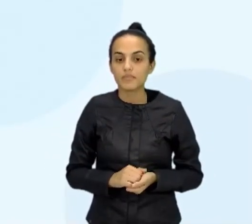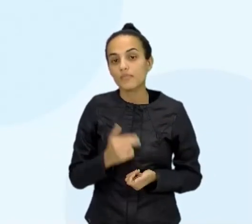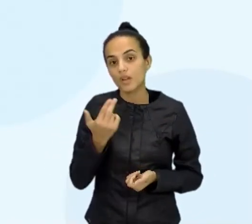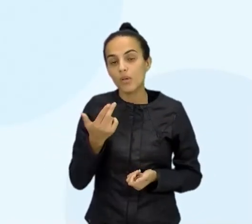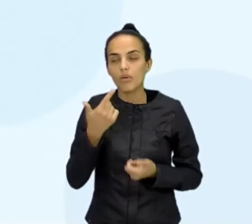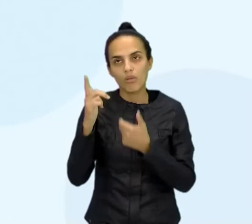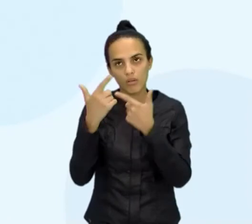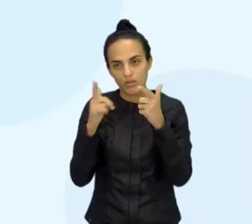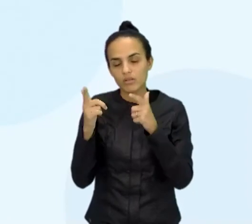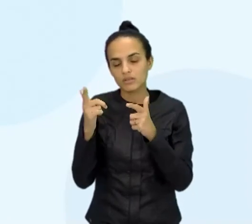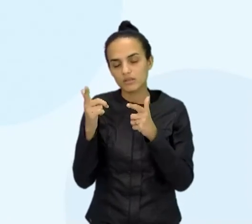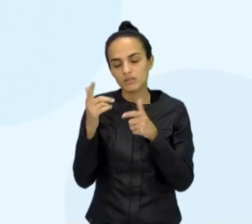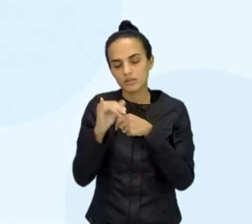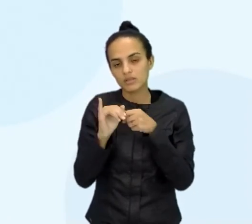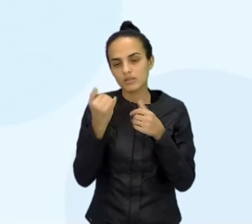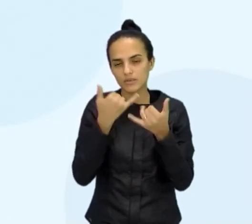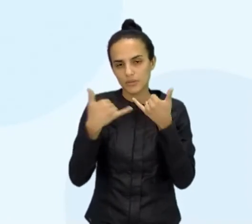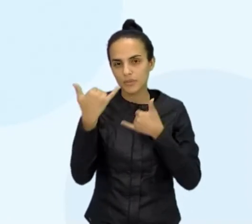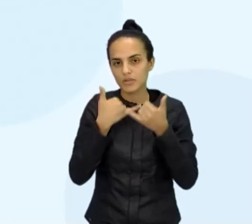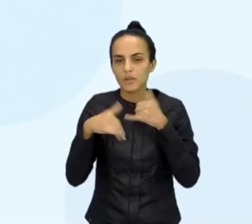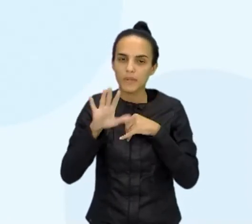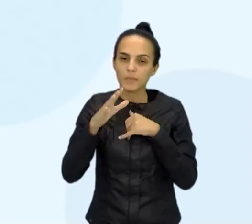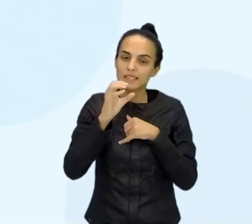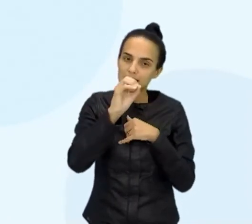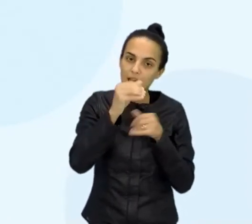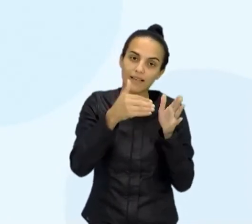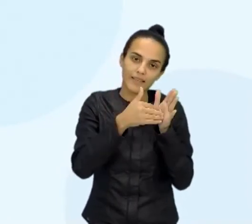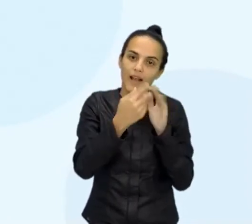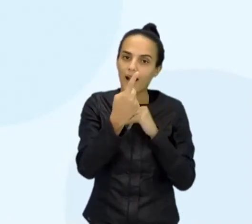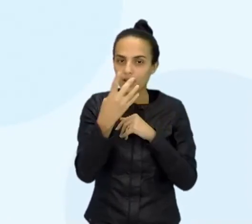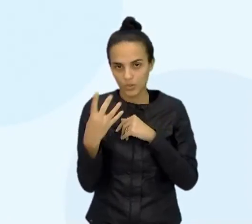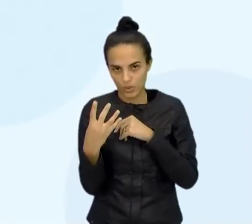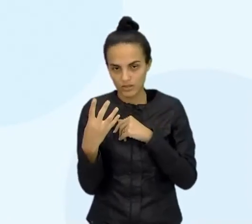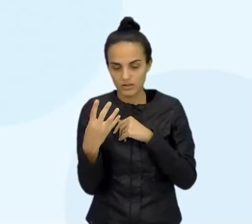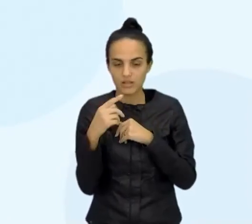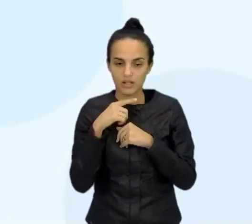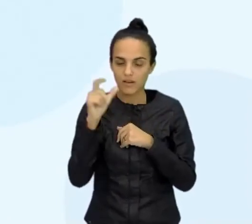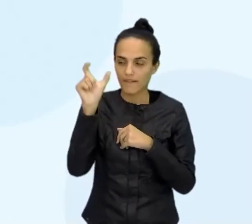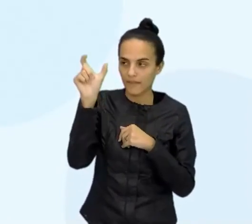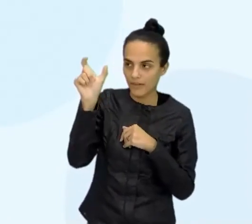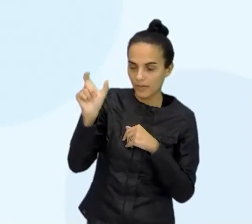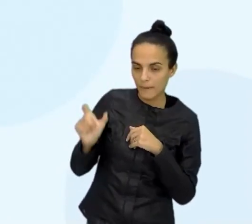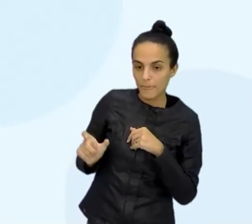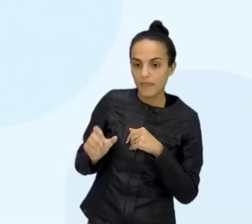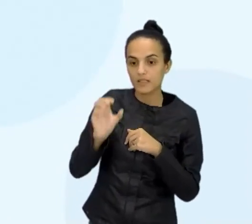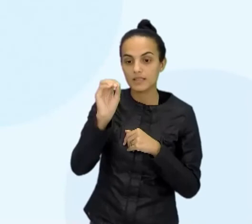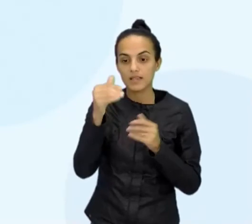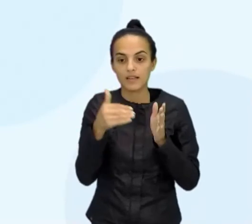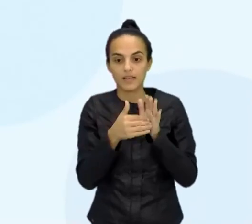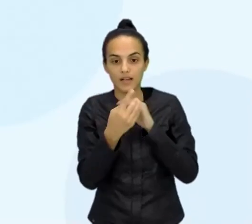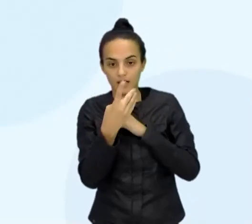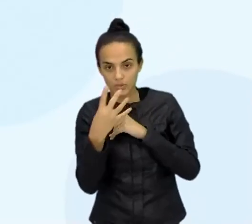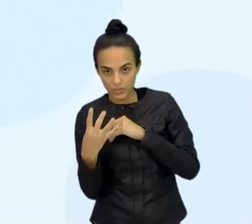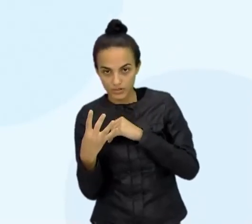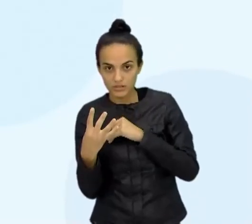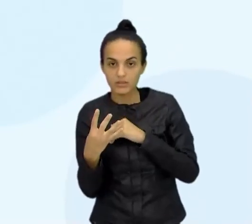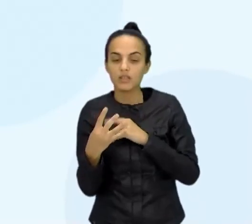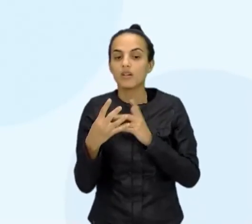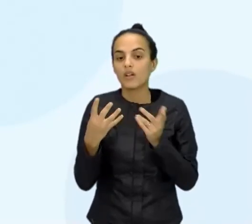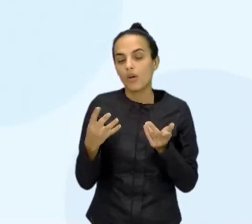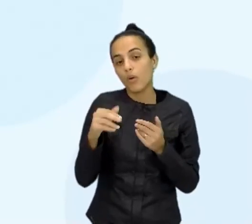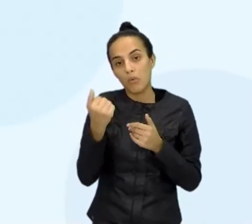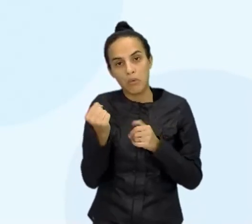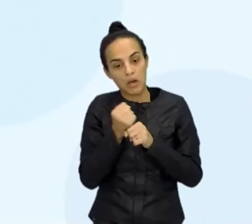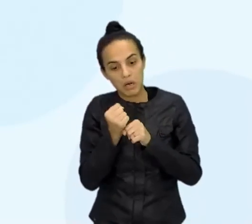outras informações, que vai de 0 a 14, tudo bem? Então, nós temos na vertical de 0 a 14, horizontal os anos